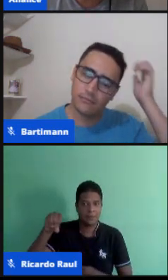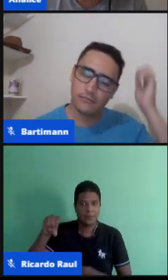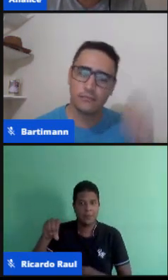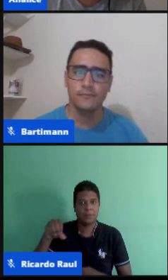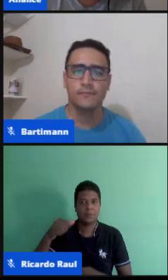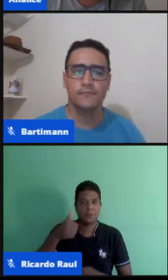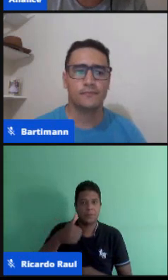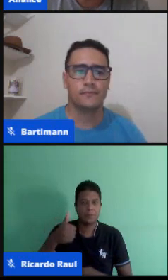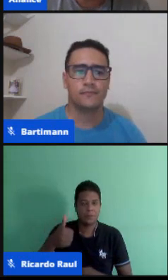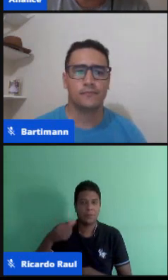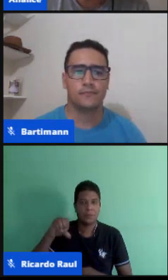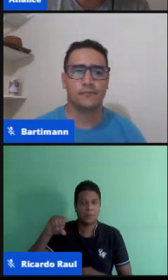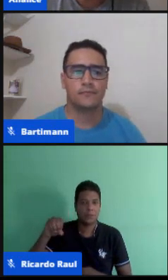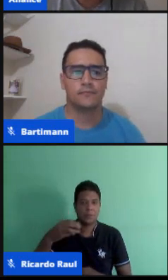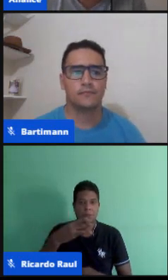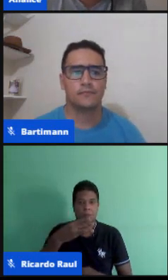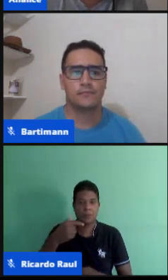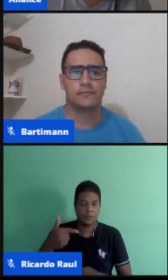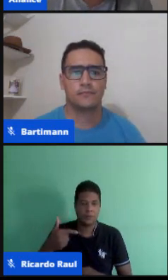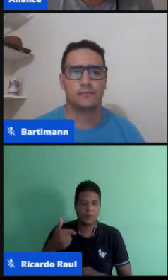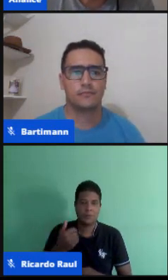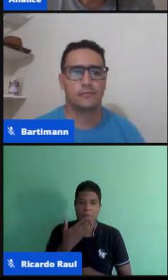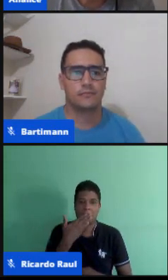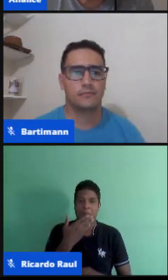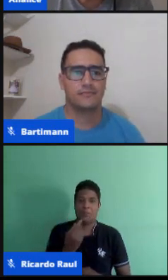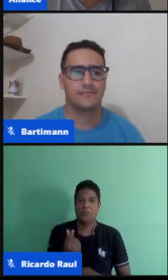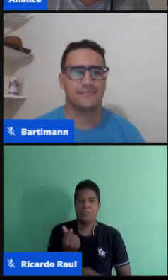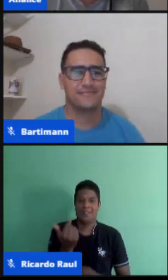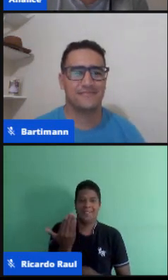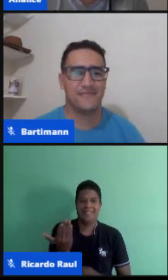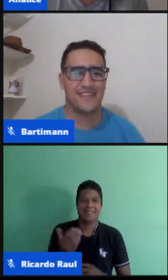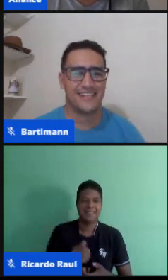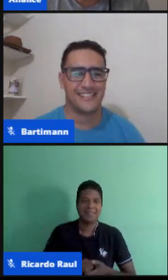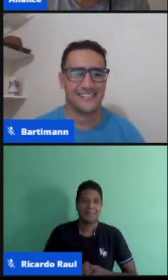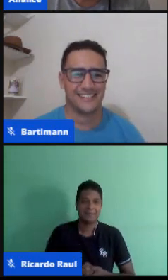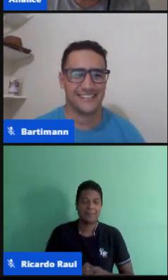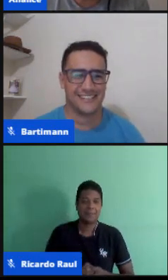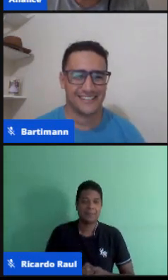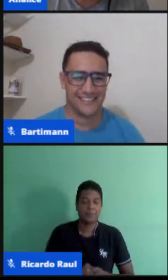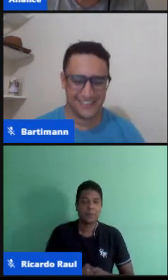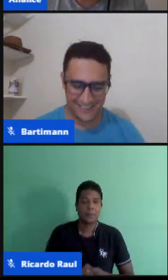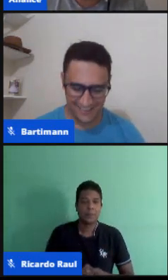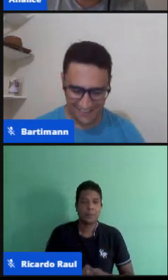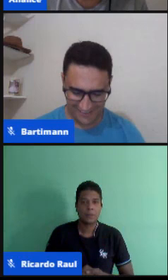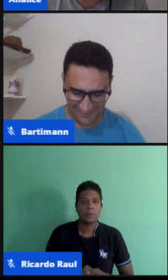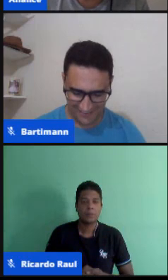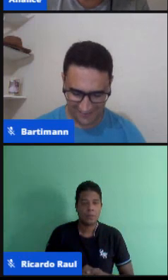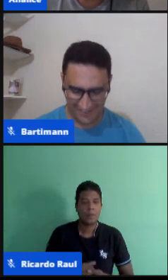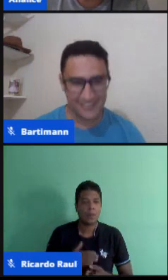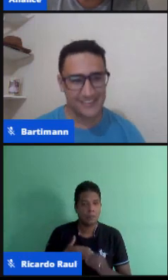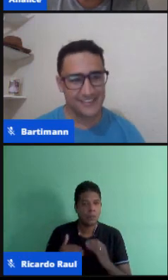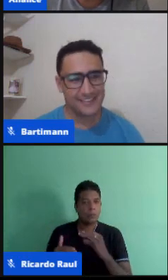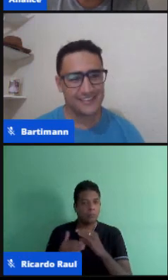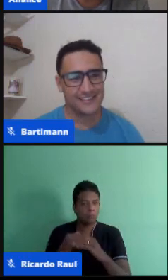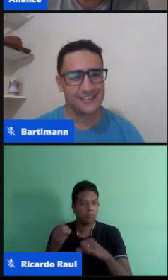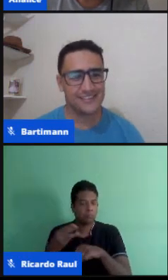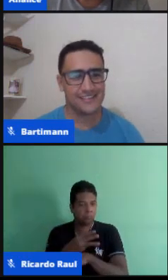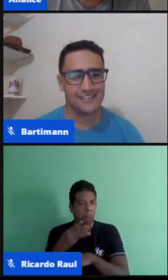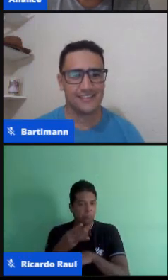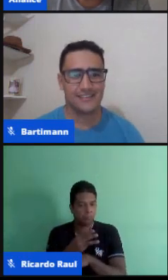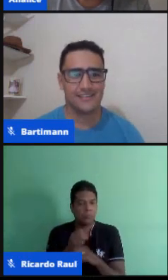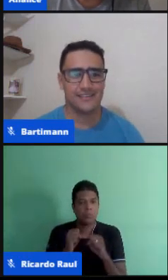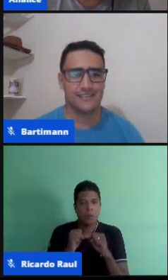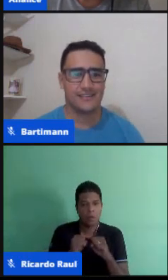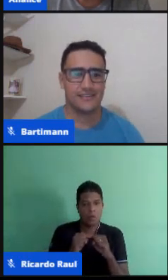99911 9932. Essa não pode pedir dinheiro. Então, eu estou disponível, vocês podem mandar o WhatsApp, tá